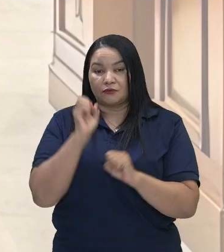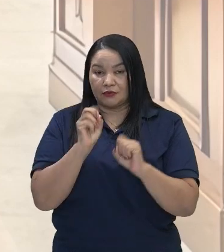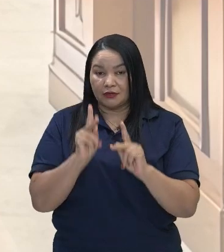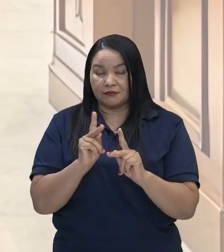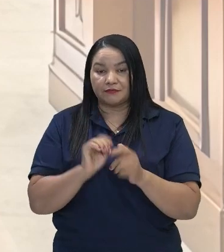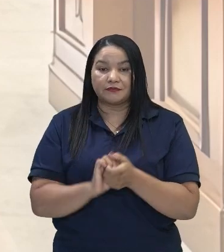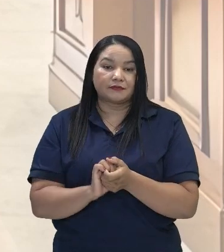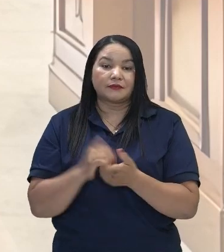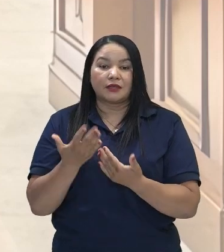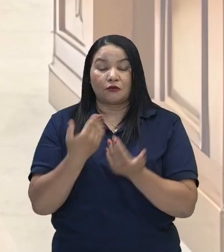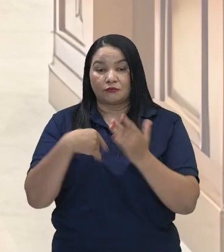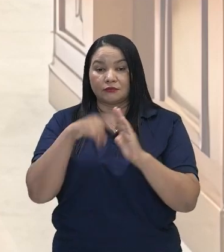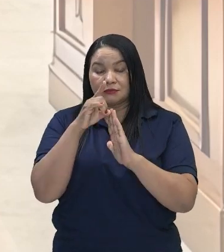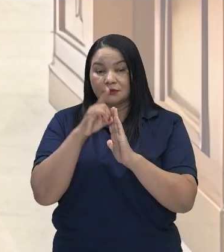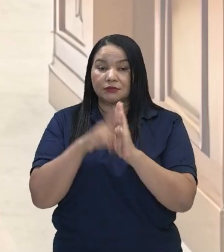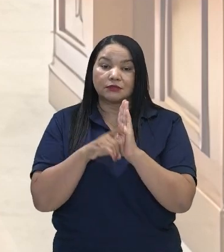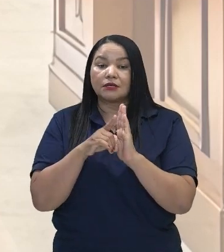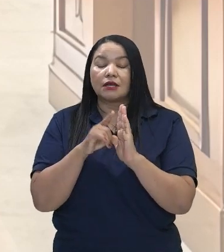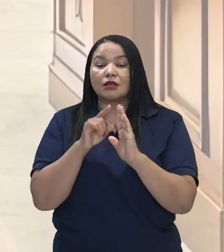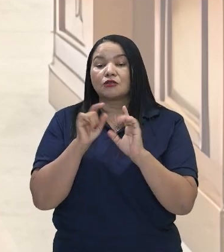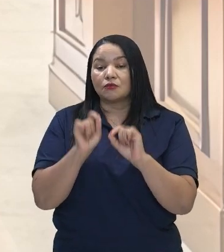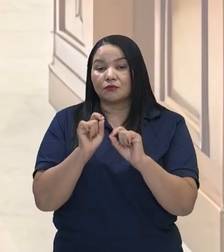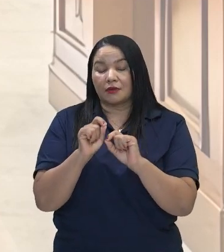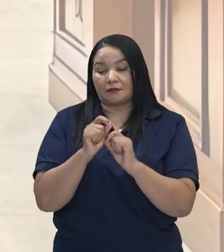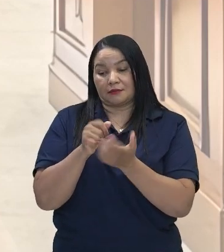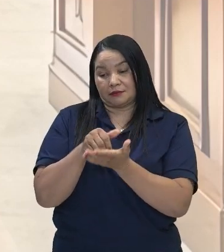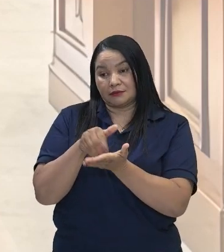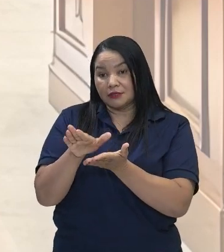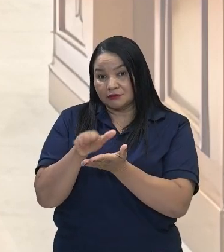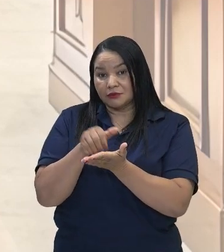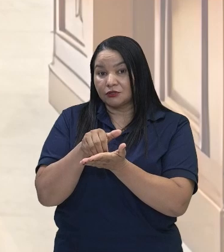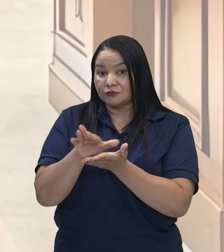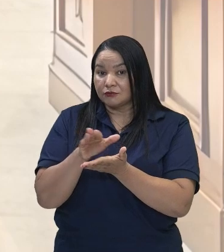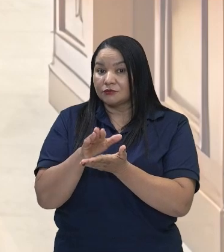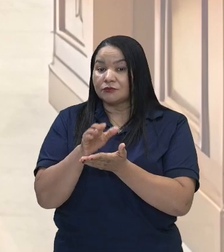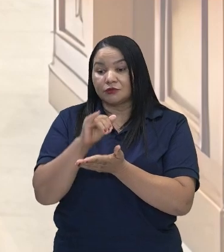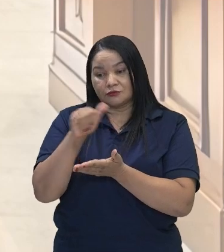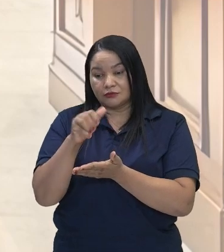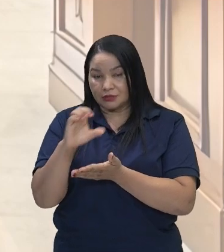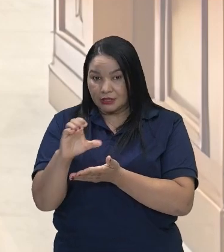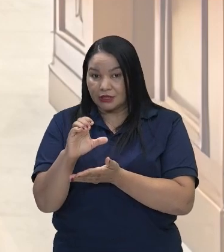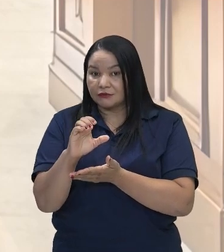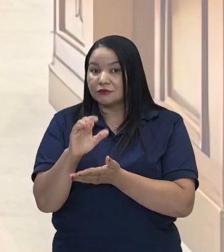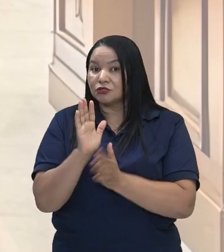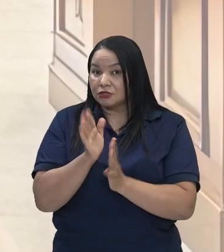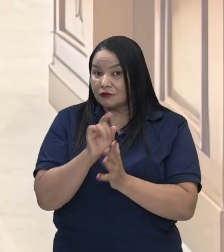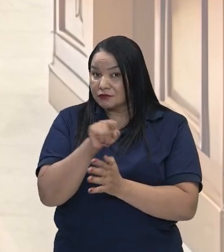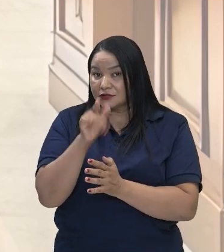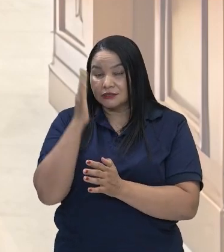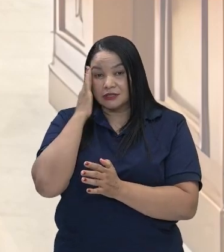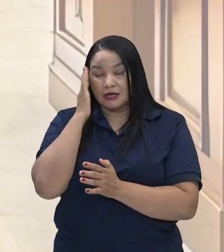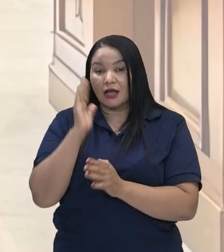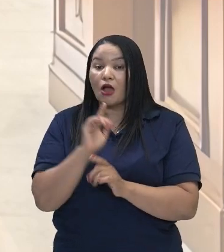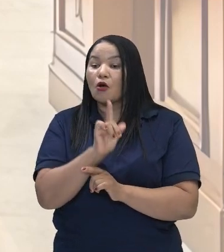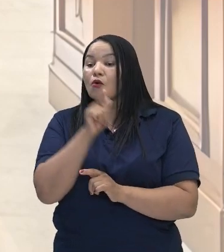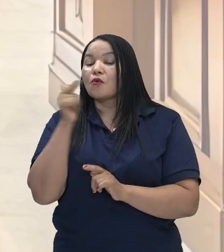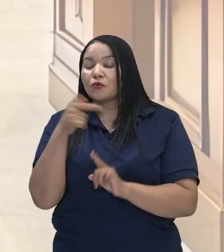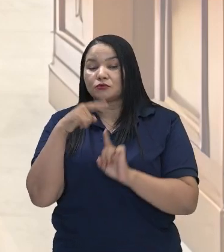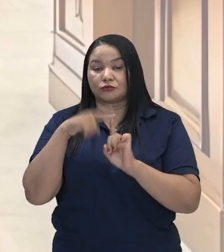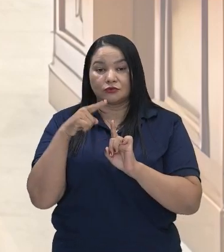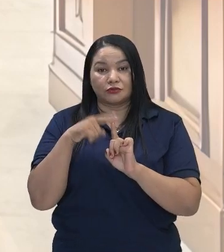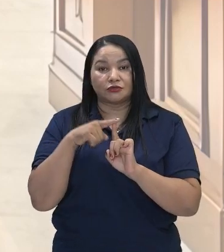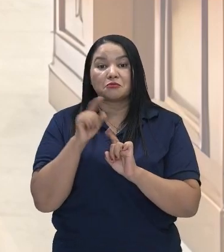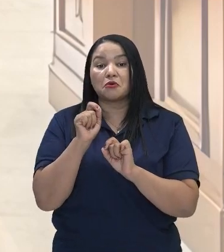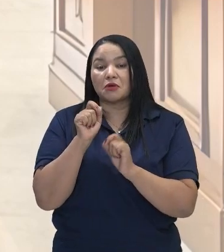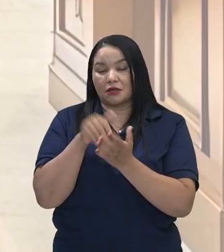é o caso das demissões. Nós vimos a demissão por justa causa, você já viu o que é, mas tem outro modelo de demissão também, que